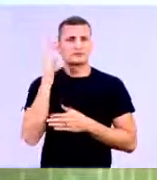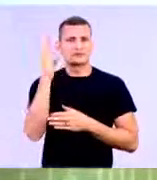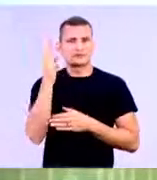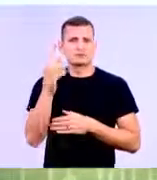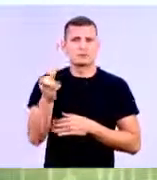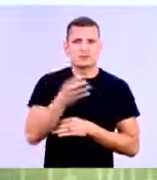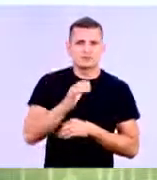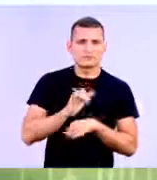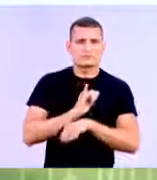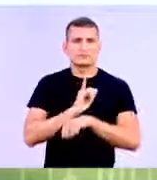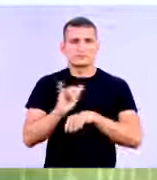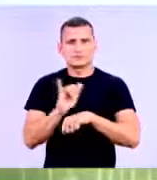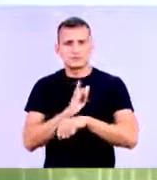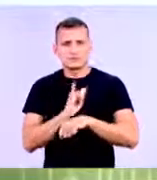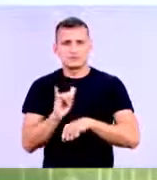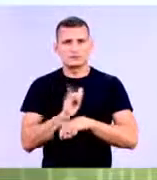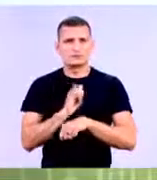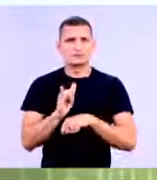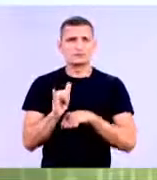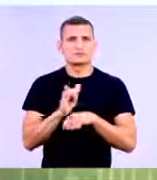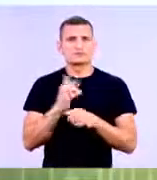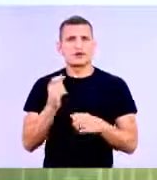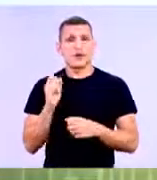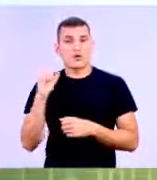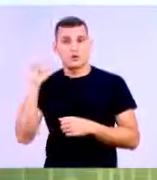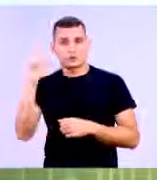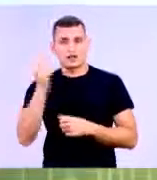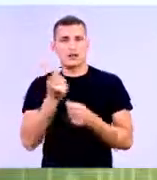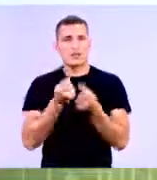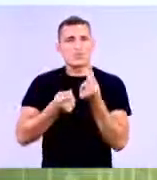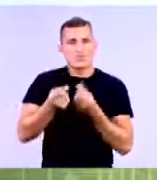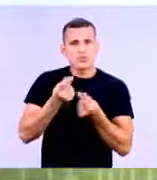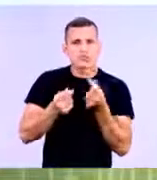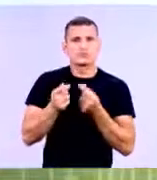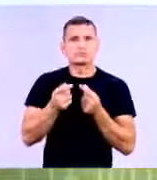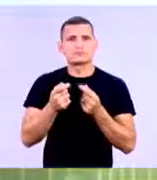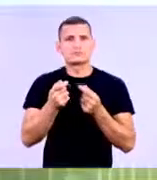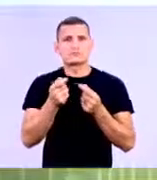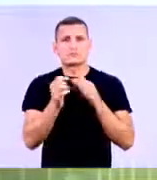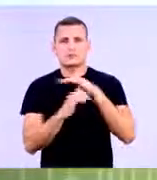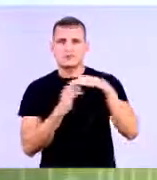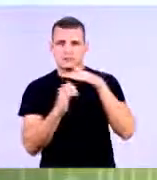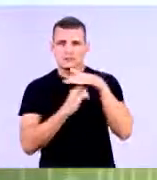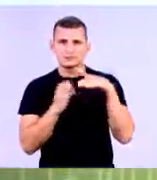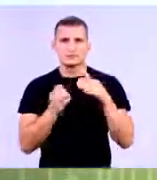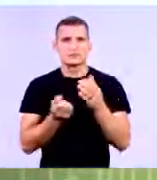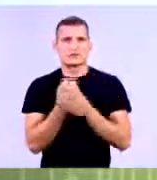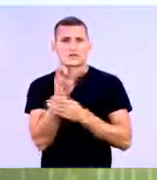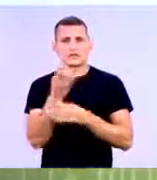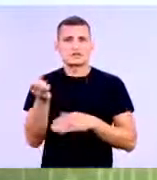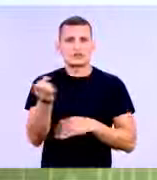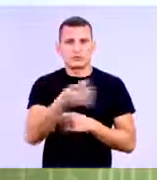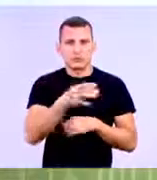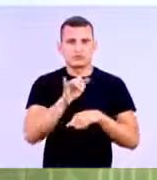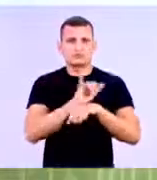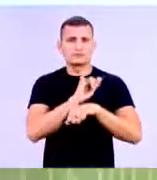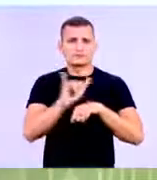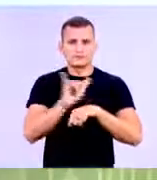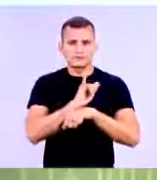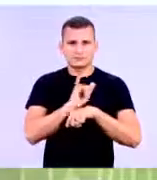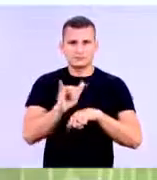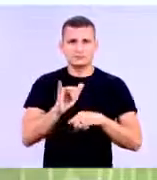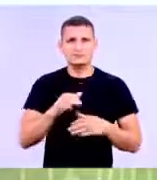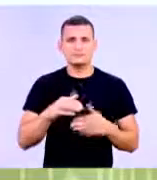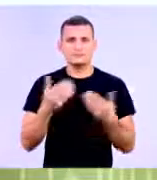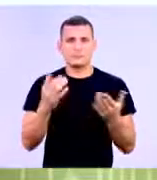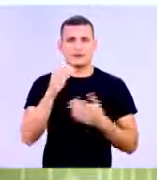novas estratégias para o aumento dos lucros da nossa própria empresa. Criamos novas estratégias. Então, com